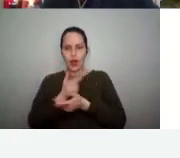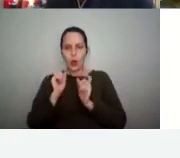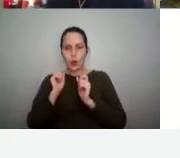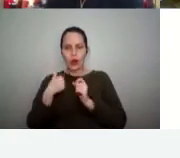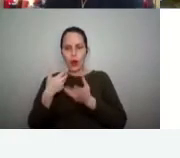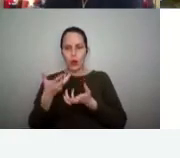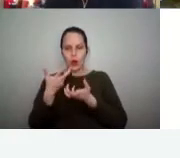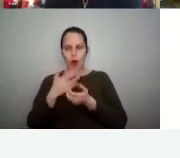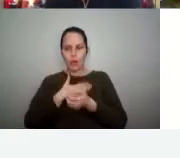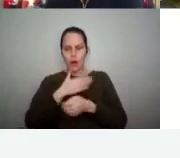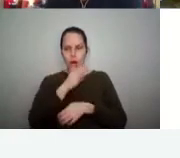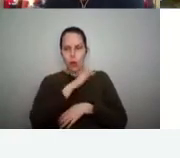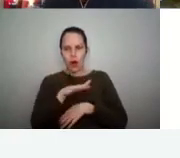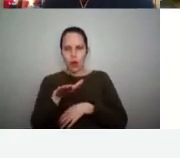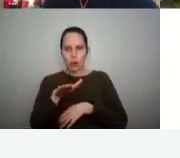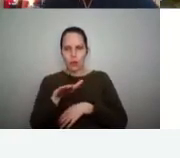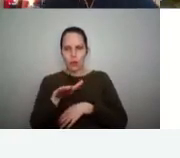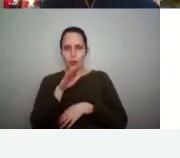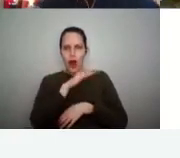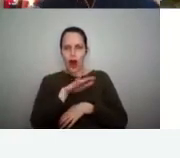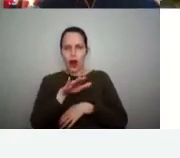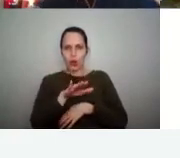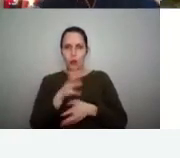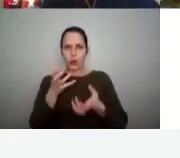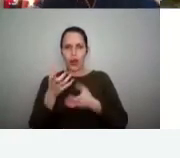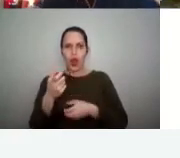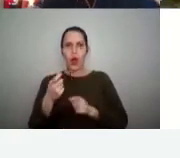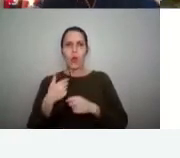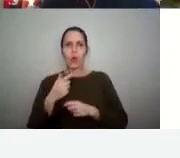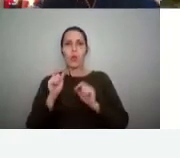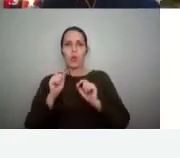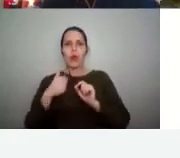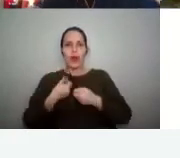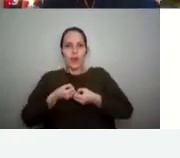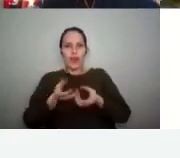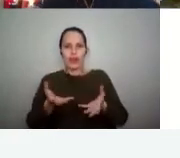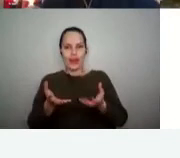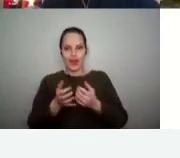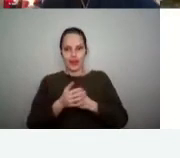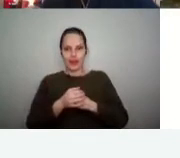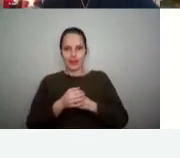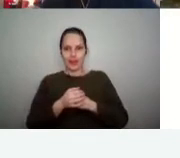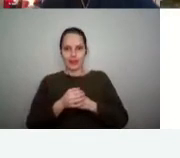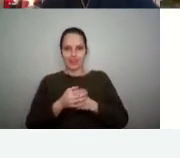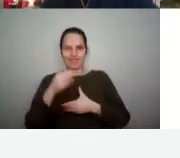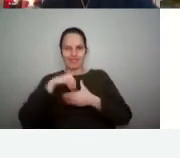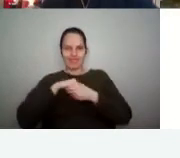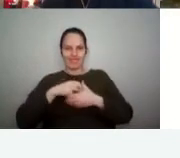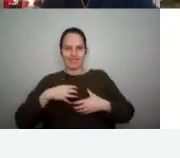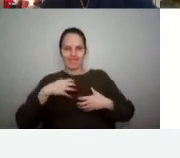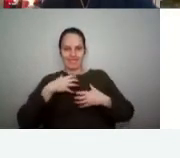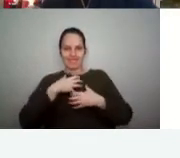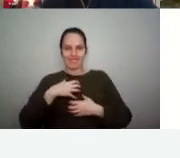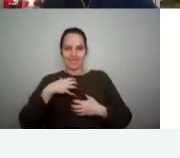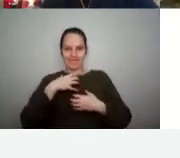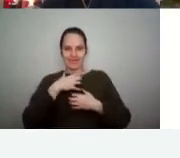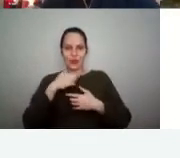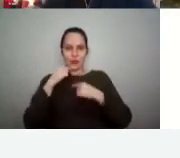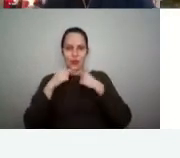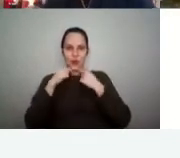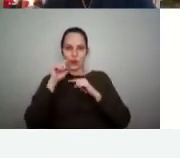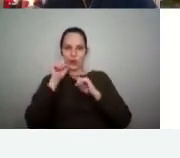deles, né? Essa sensação nos atravessa muito aos professores, né, que quando temos